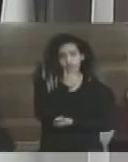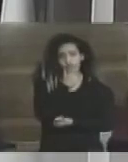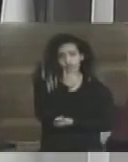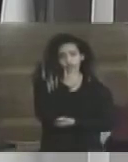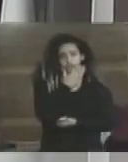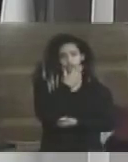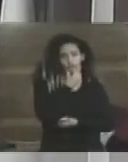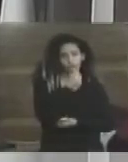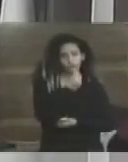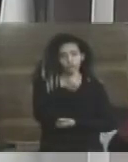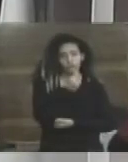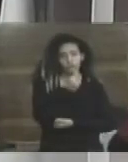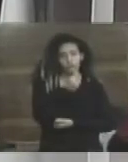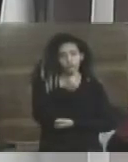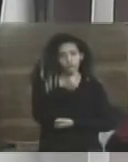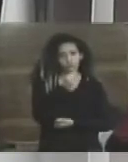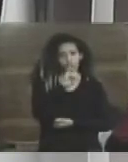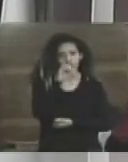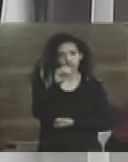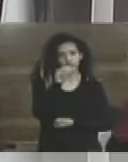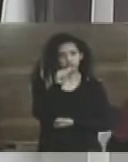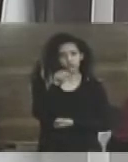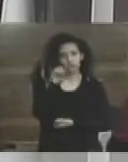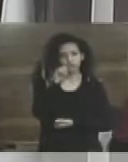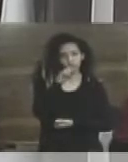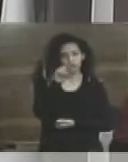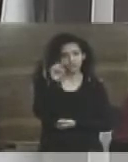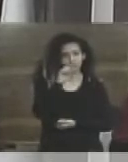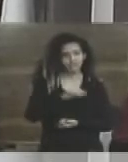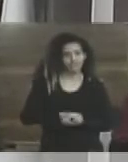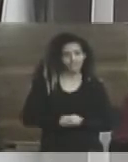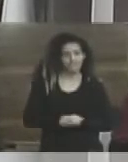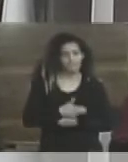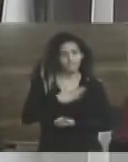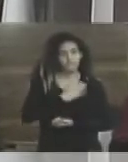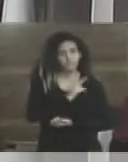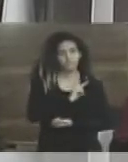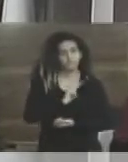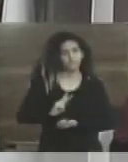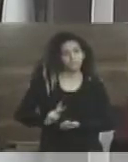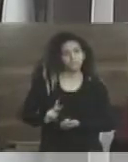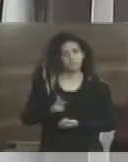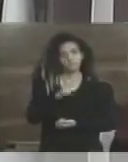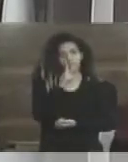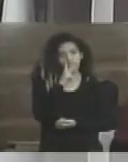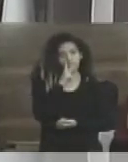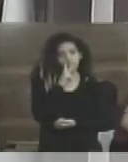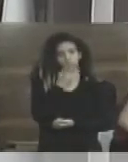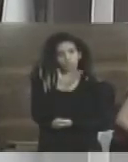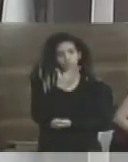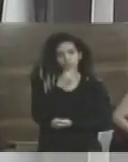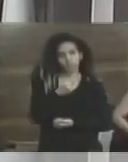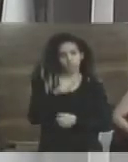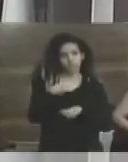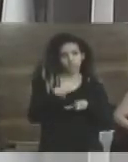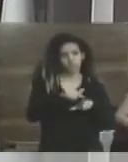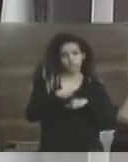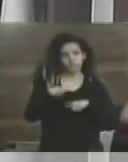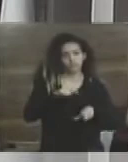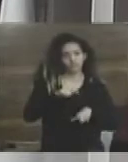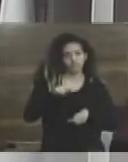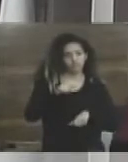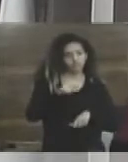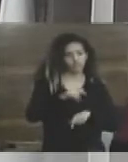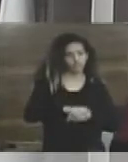ao ilustríssimo senhor João Vili, que é o meu presidente de partido, é um camarada que trabalha com cultura